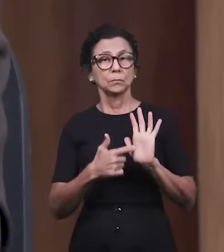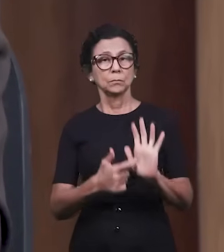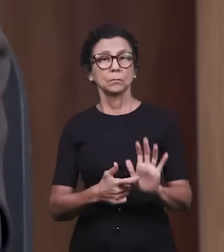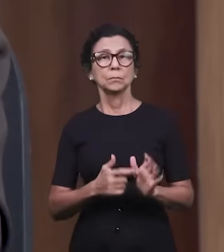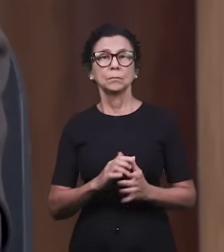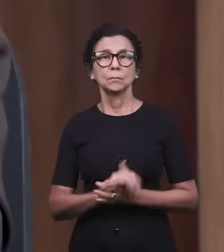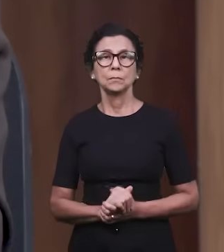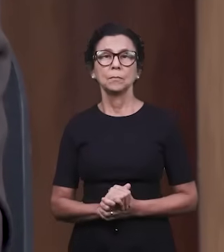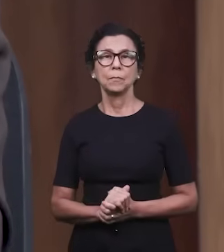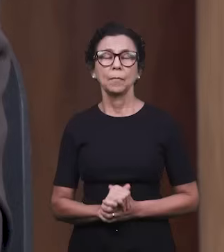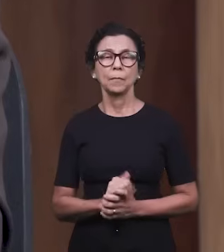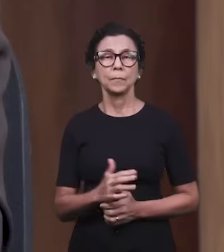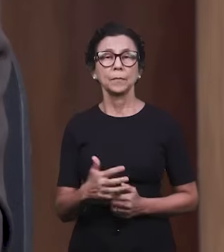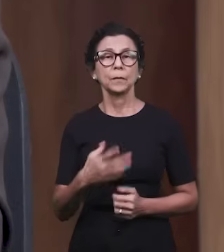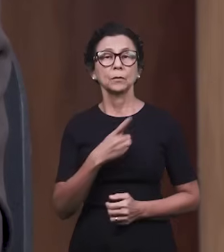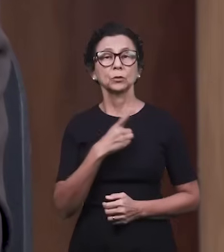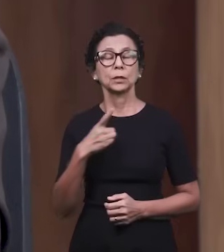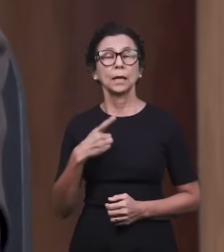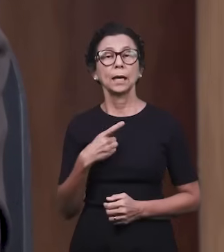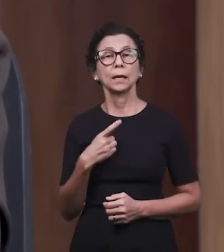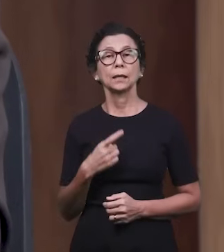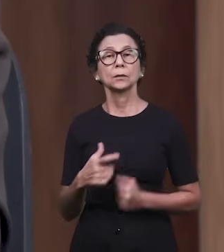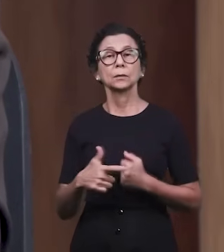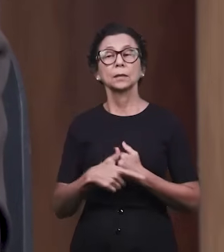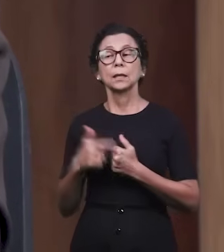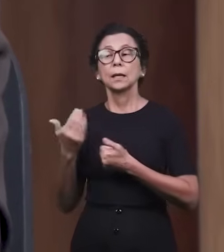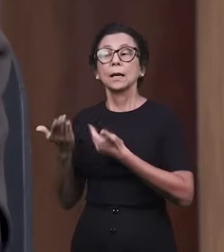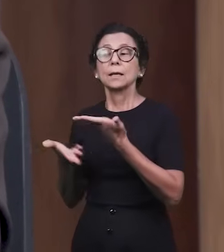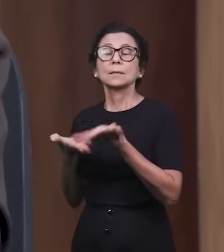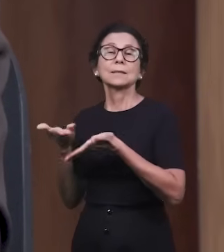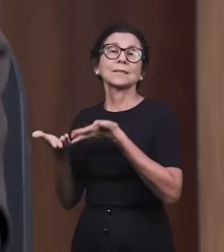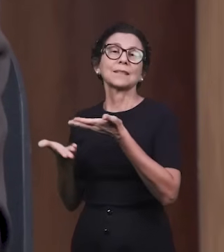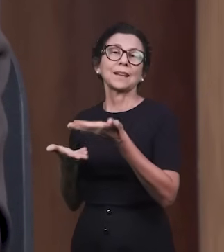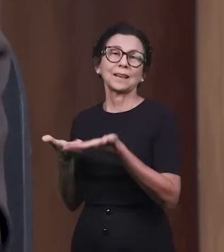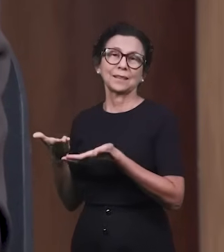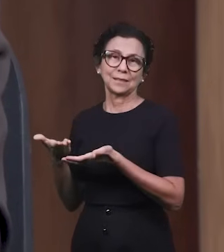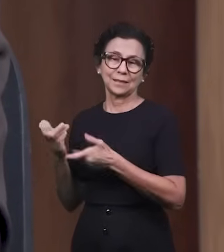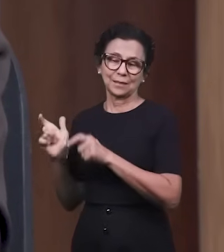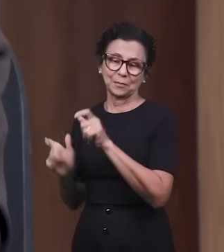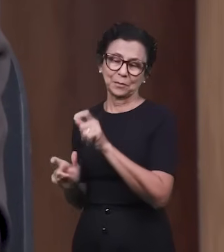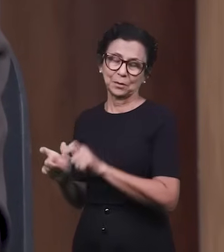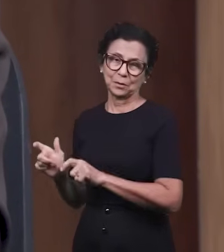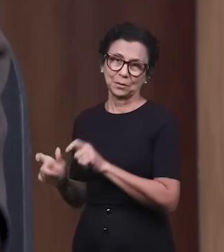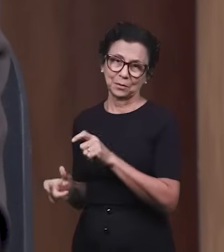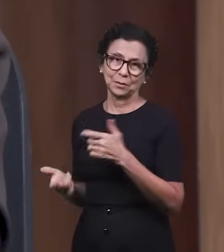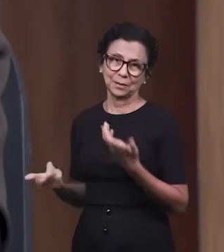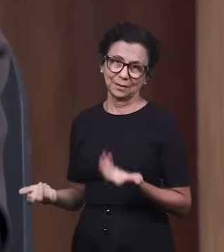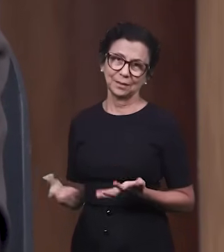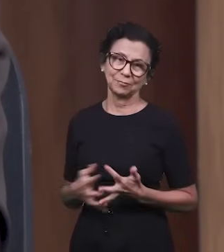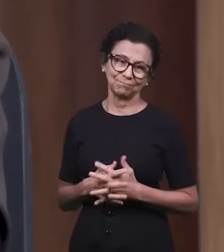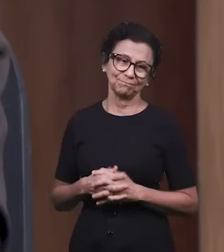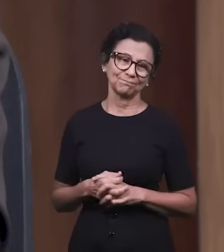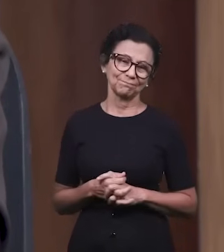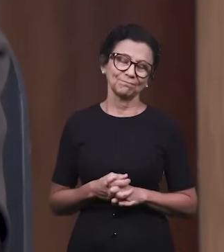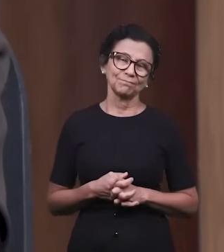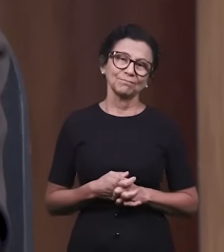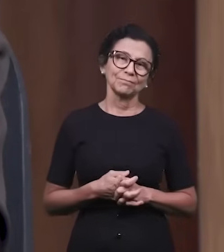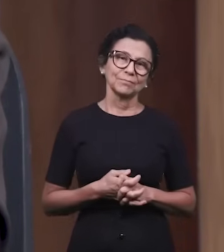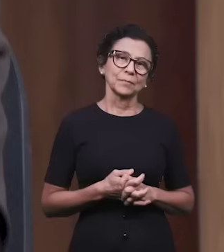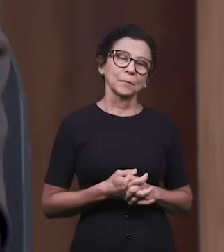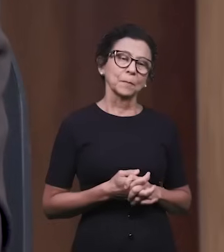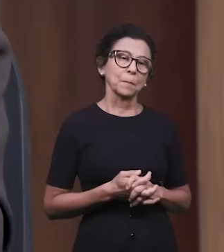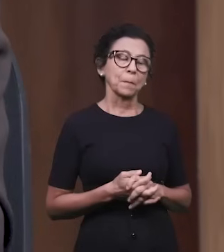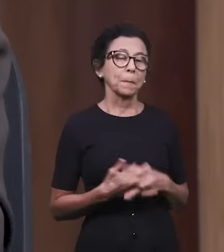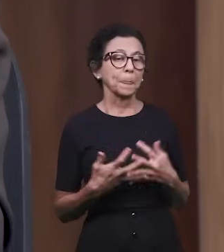Então precisava de assistência. E o que dá crescimento à igreja, por parte do trabalho do diácono, é exatamente isso,